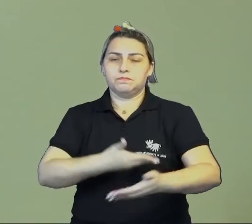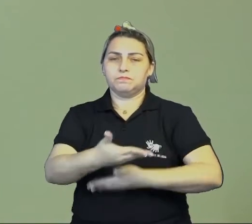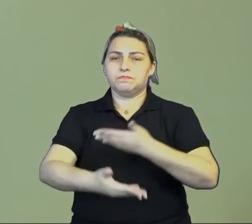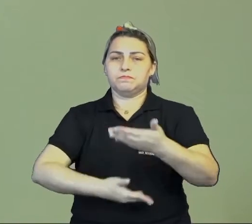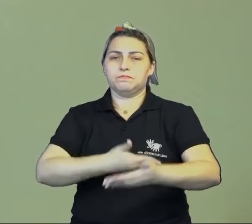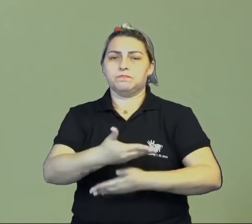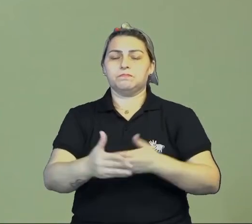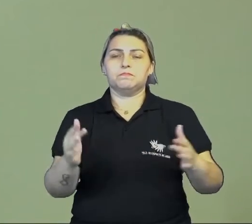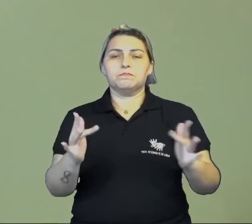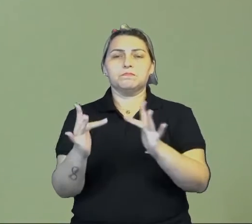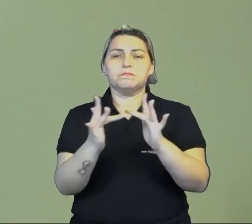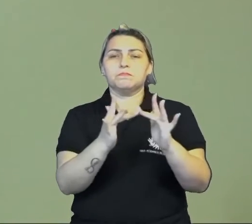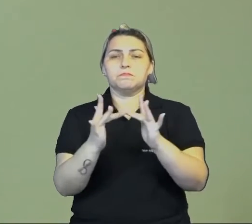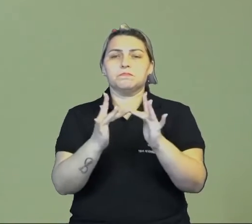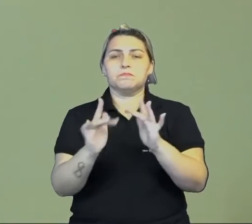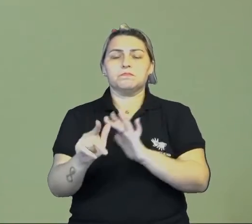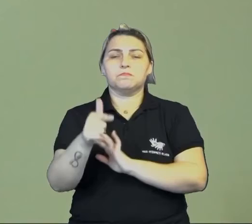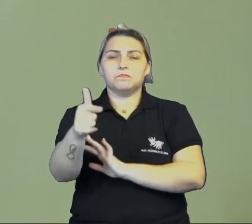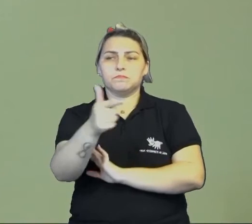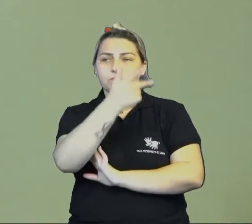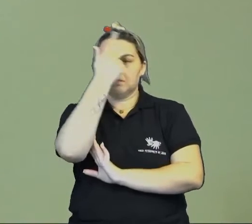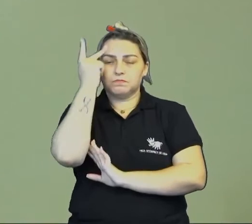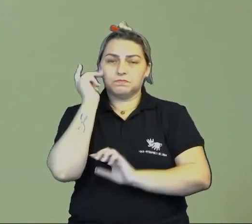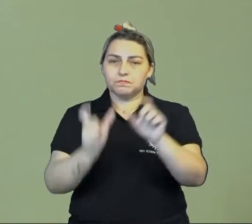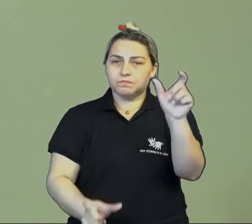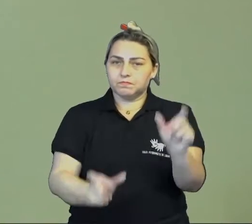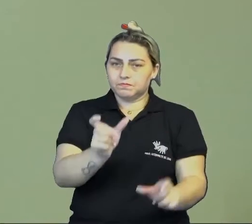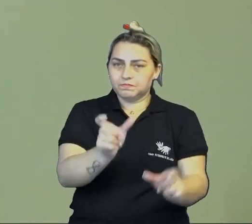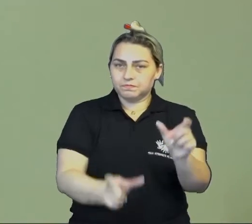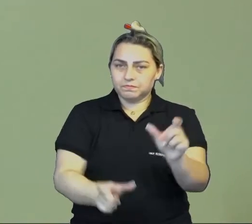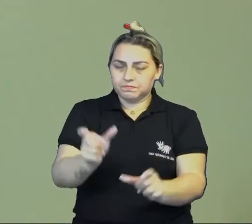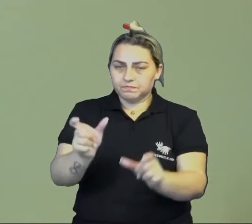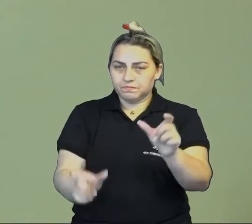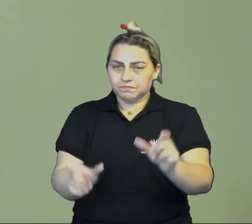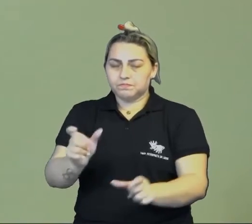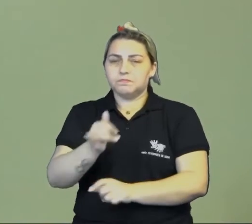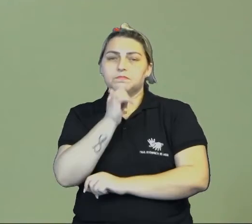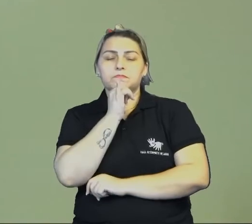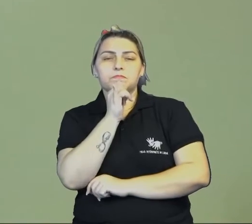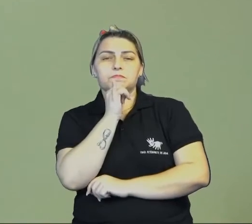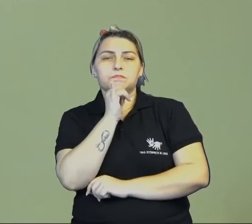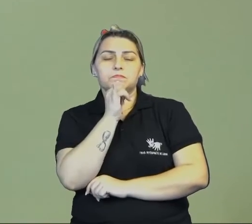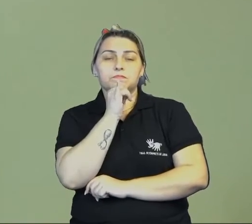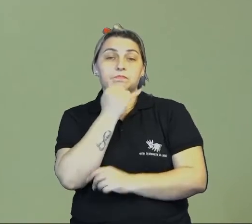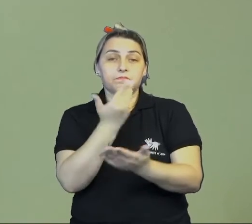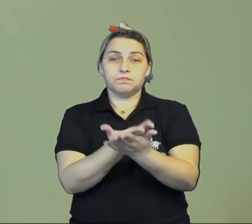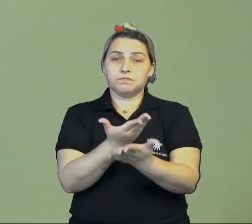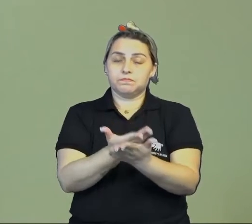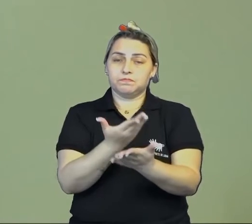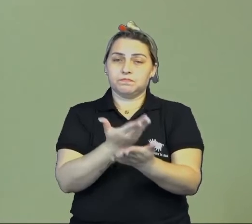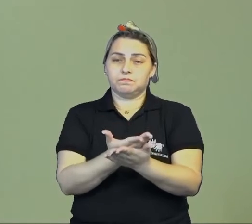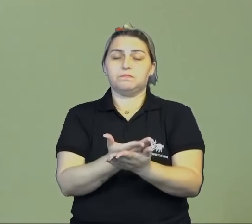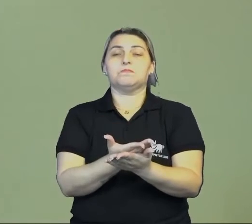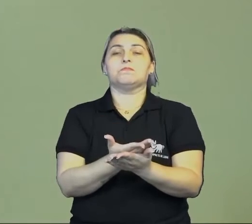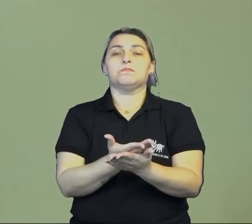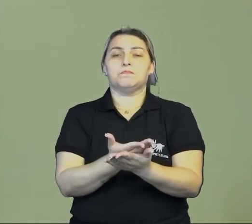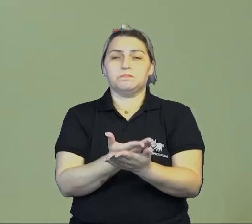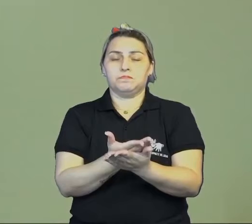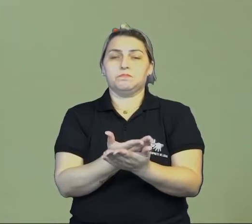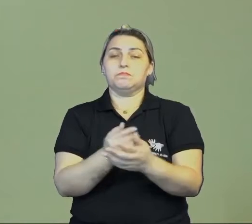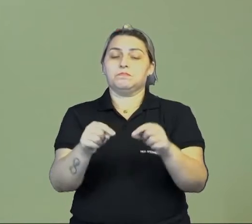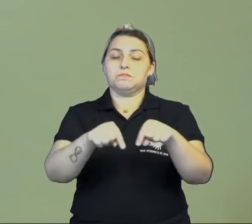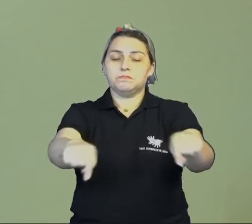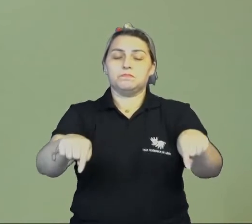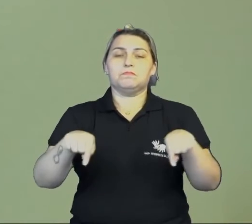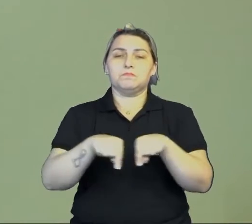ter contato com outras pessoas. Então, por exemplo, uma aula ministrada em sala